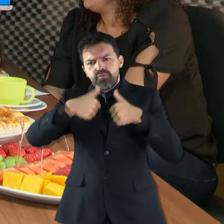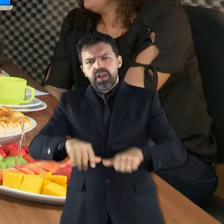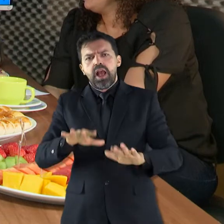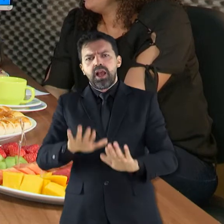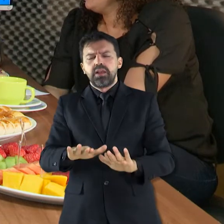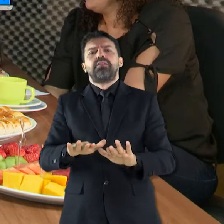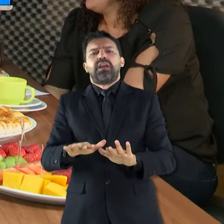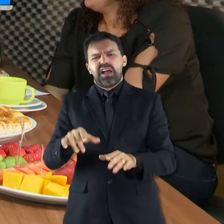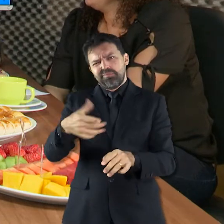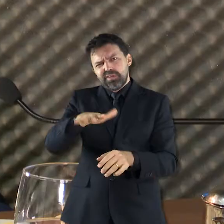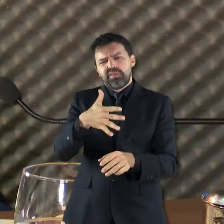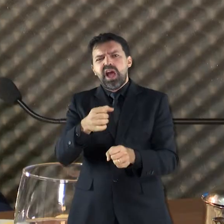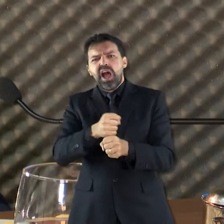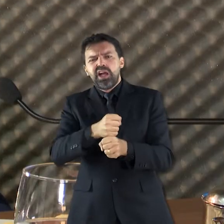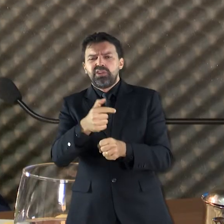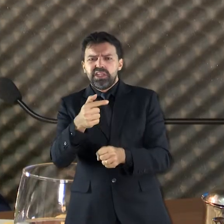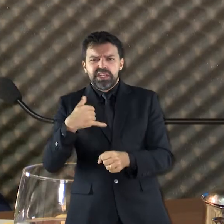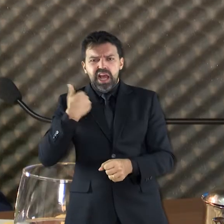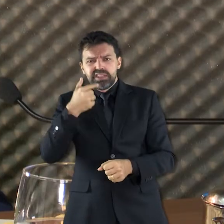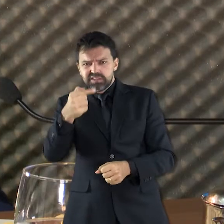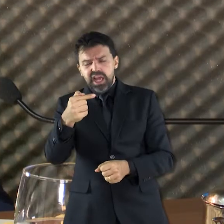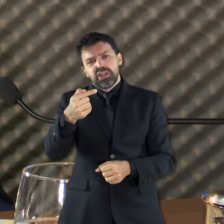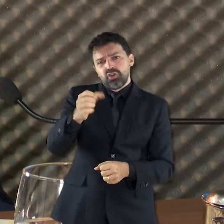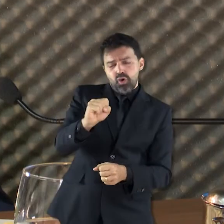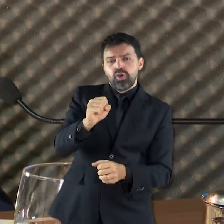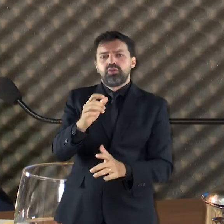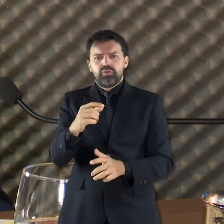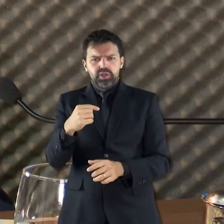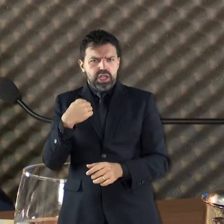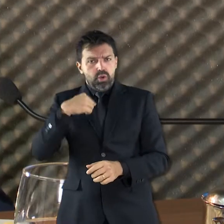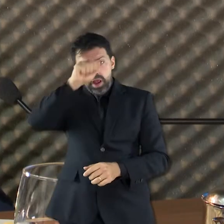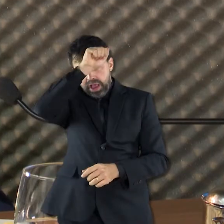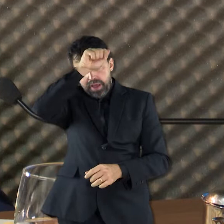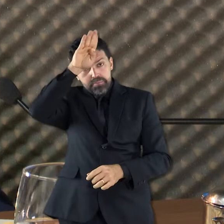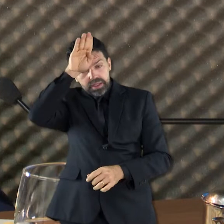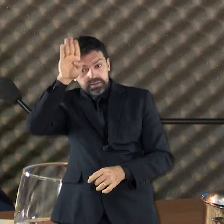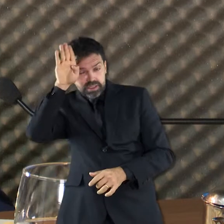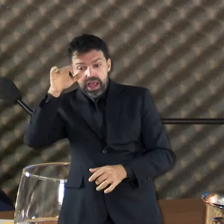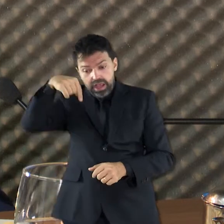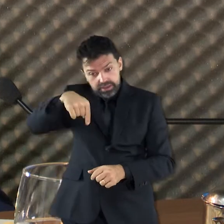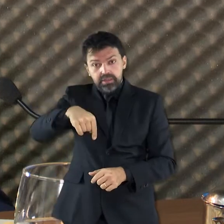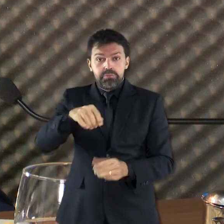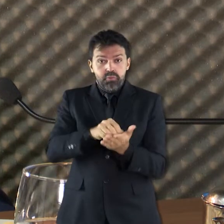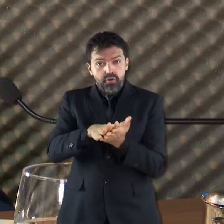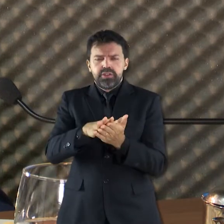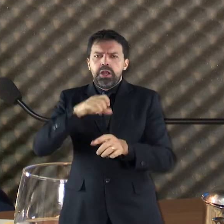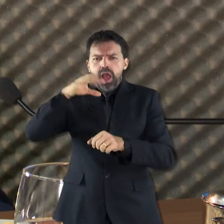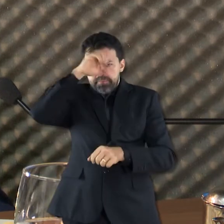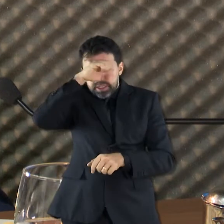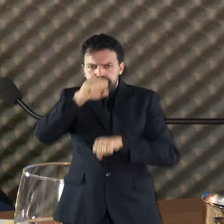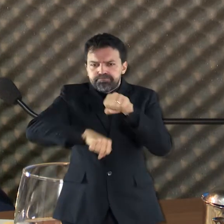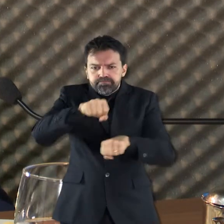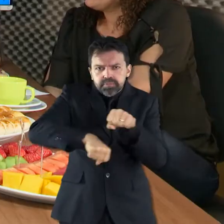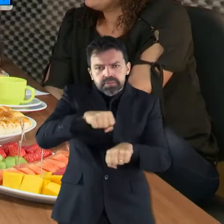7 anos, 8. Aí eu fui alfabetizado aqui. Pois é. Eu aprendi a andar de bicicleta aqui, os melhores anos da infância.